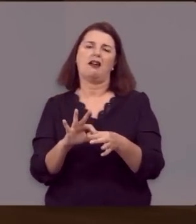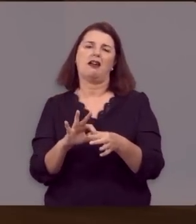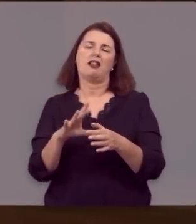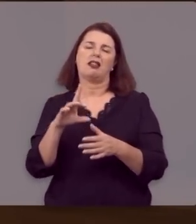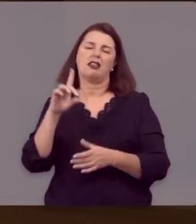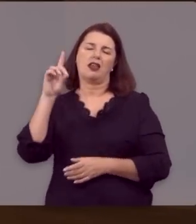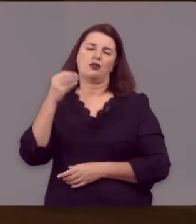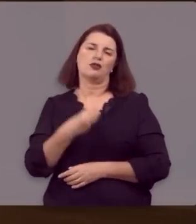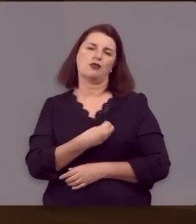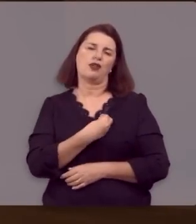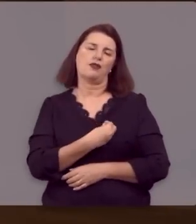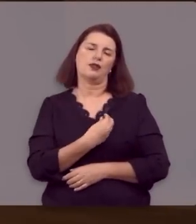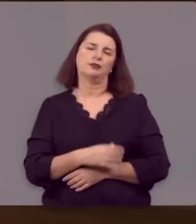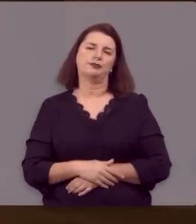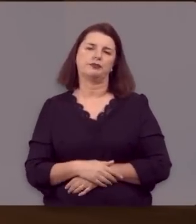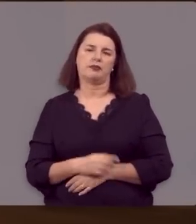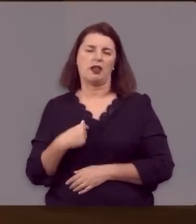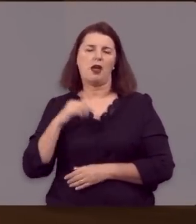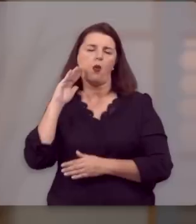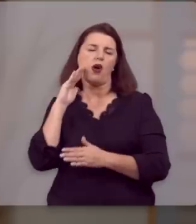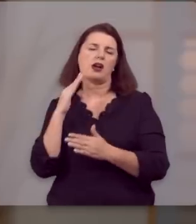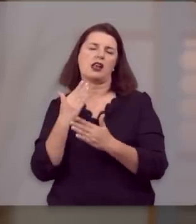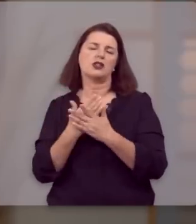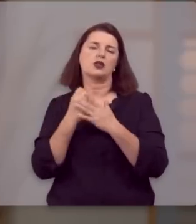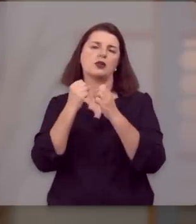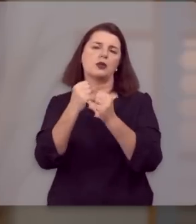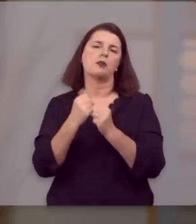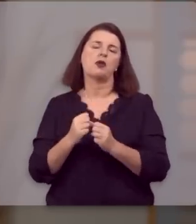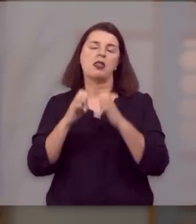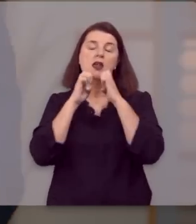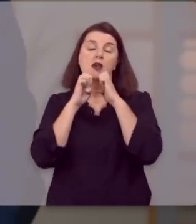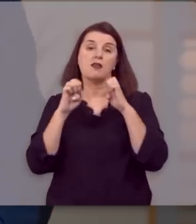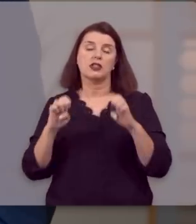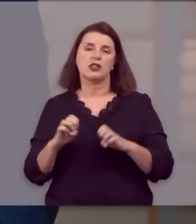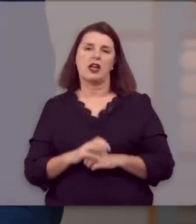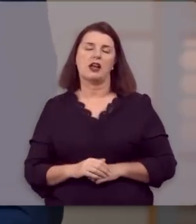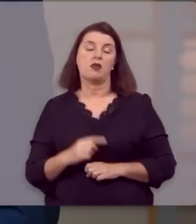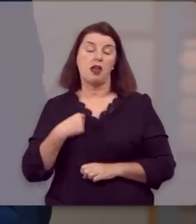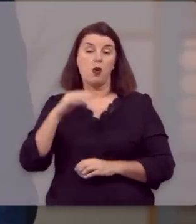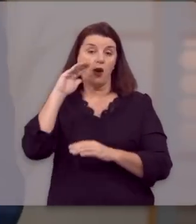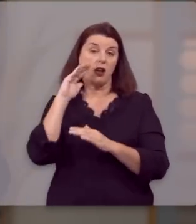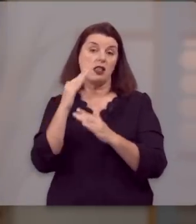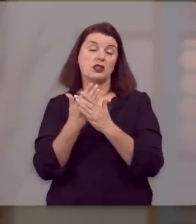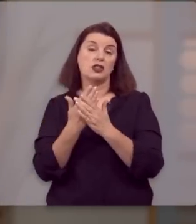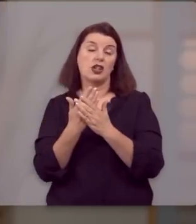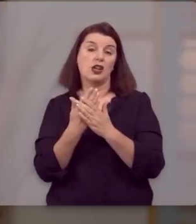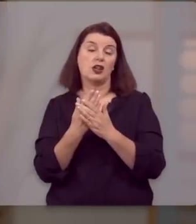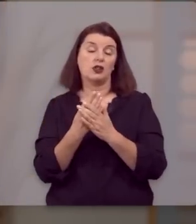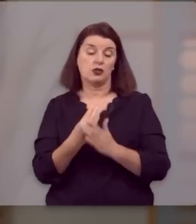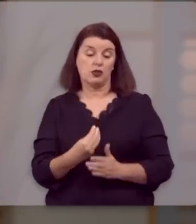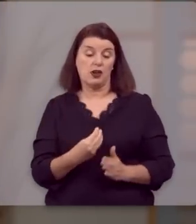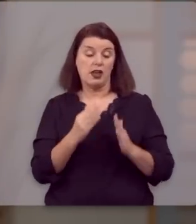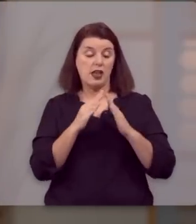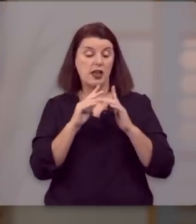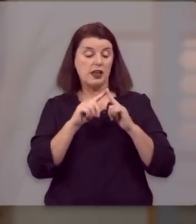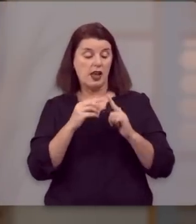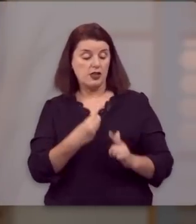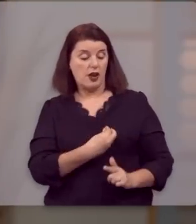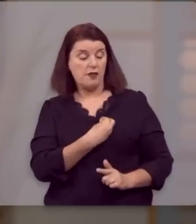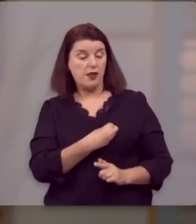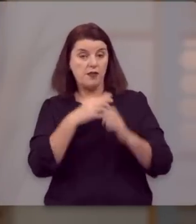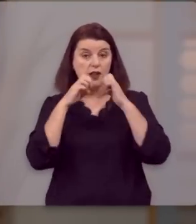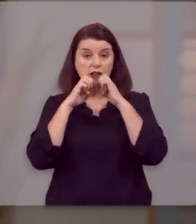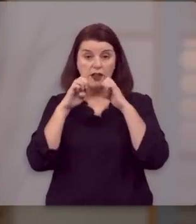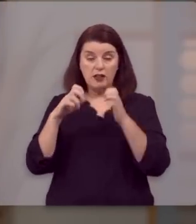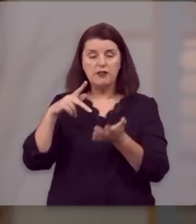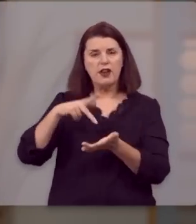à igreja do Deus vivo. Eu creio no poder do Evangelho, e eu creio que uma igreja que vive o